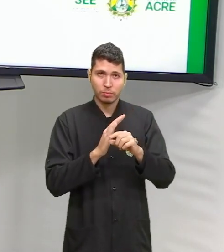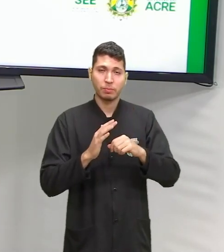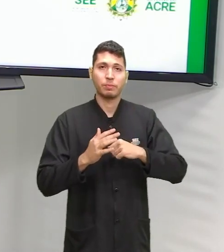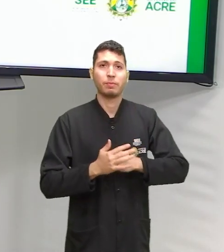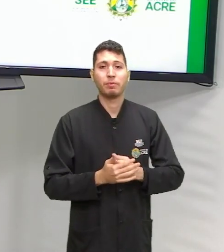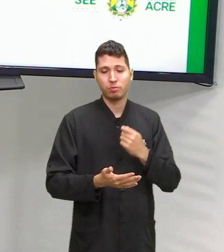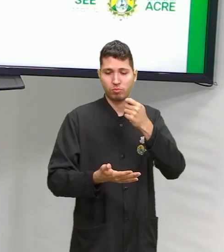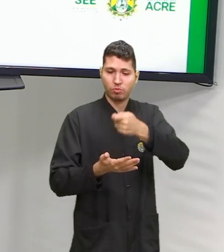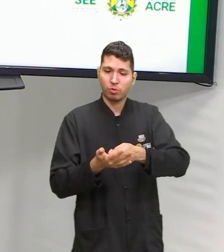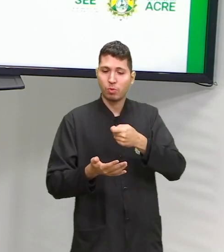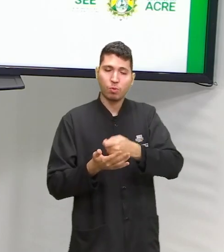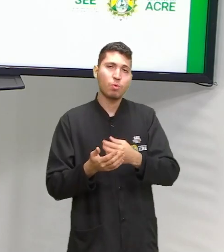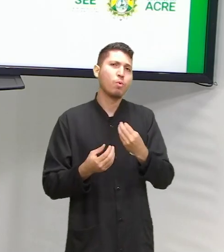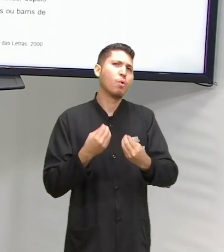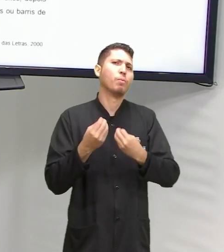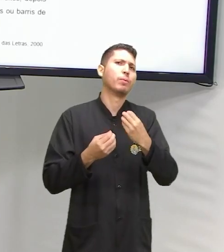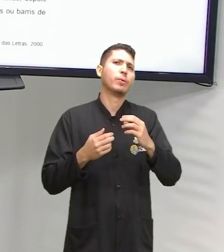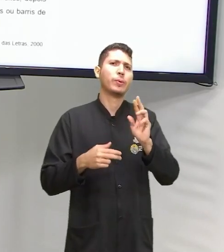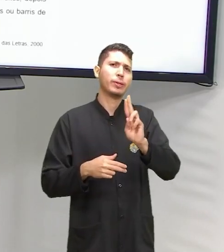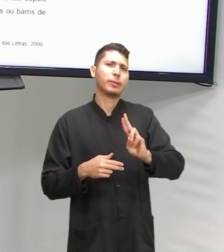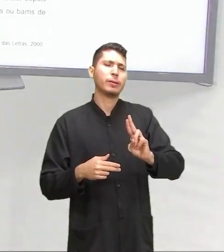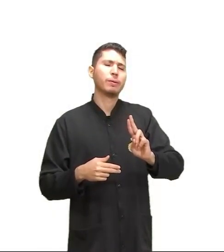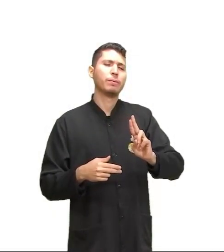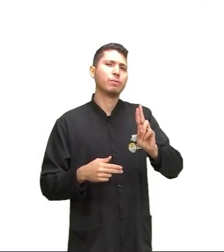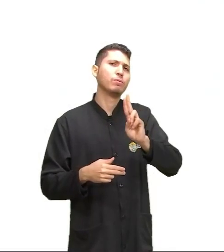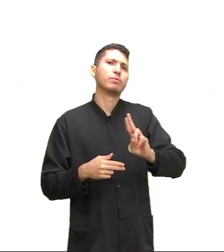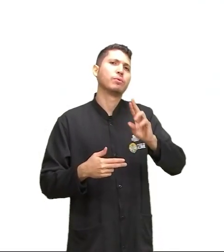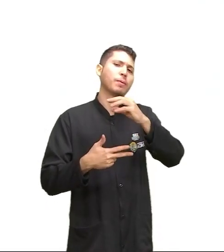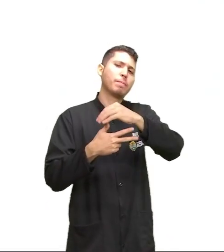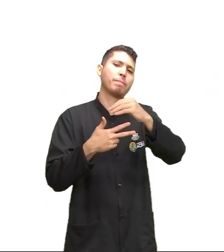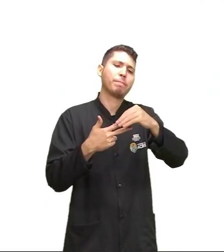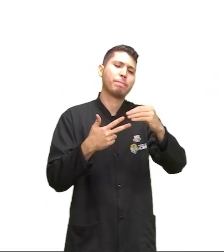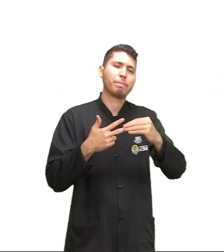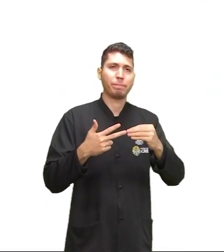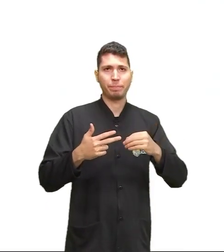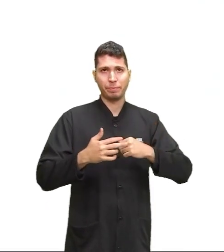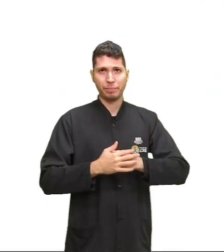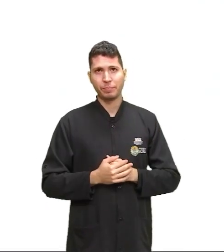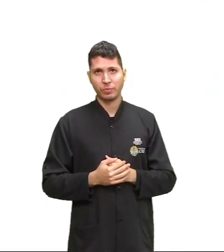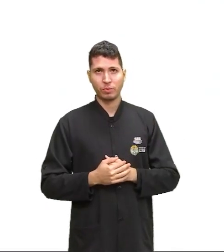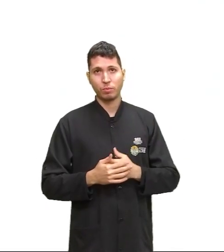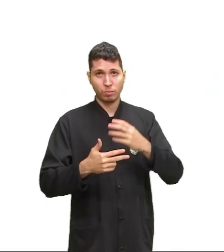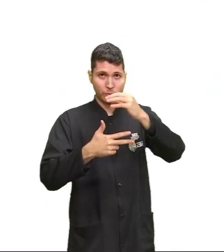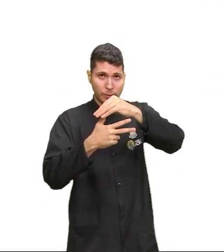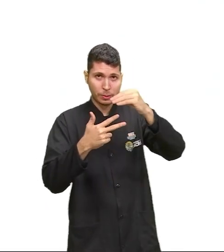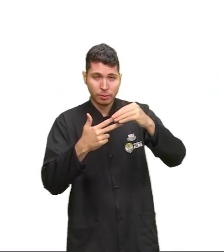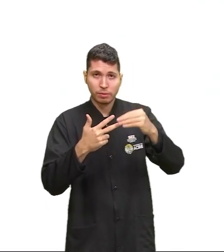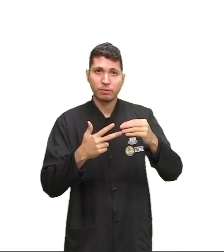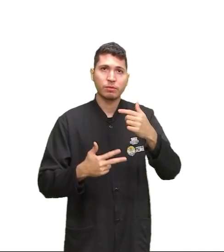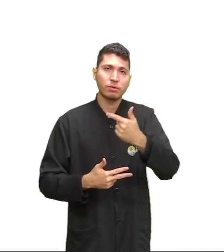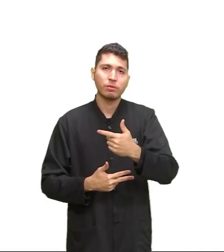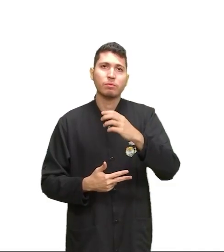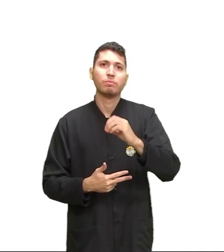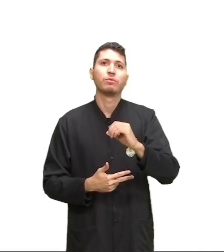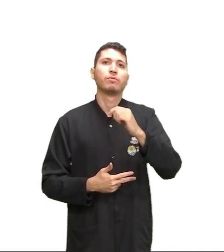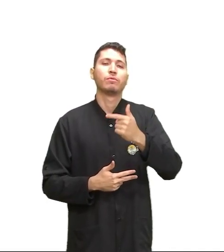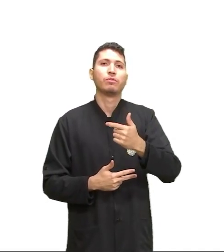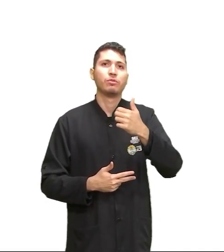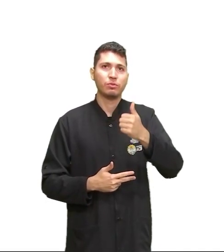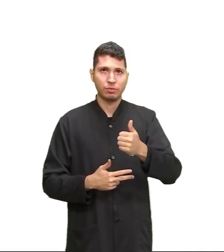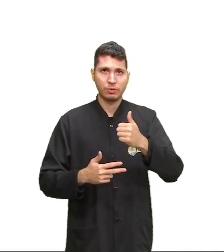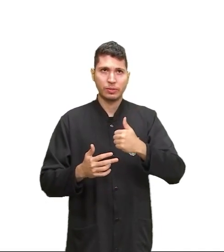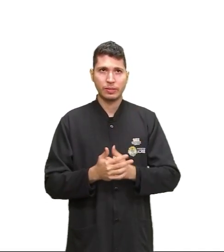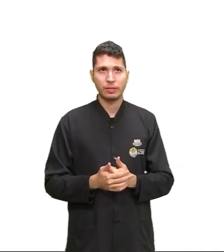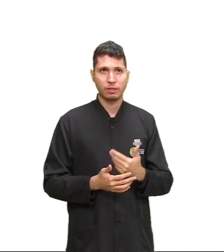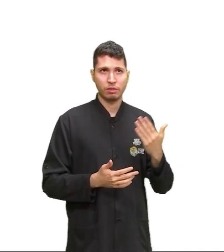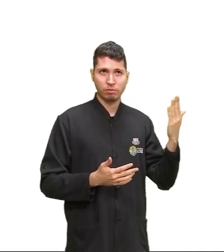cobrado e você se dá bem na sua prova. Aí a gente vai para o Enem de 2021, a prova amarela, questão 73. Esse formato